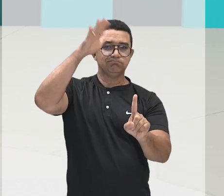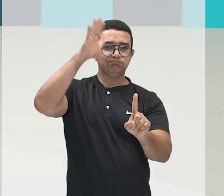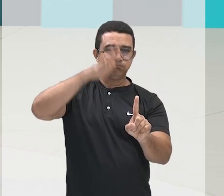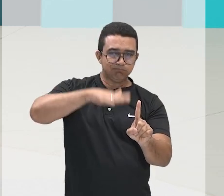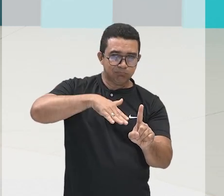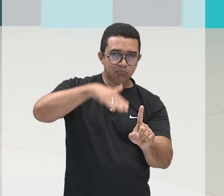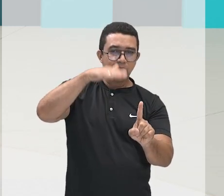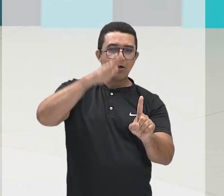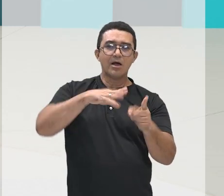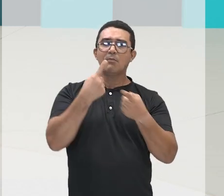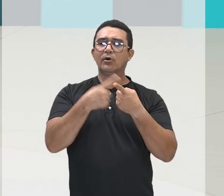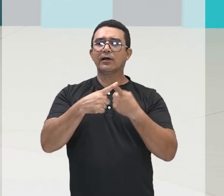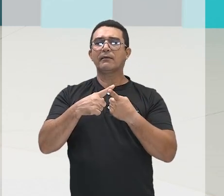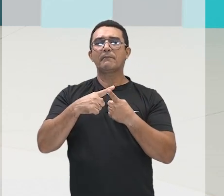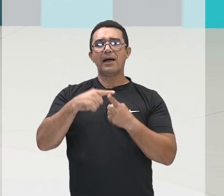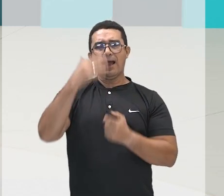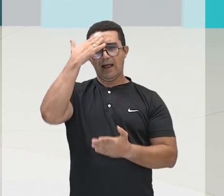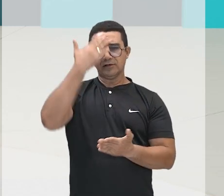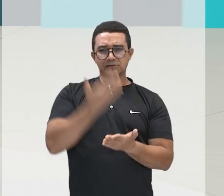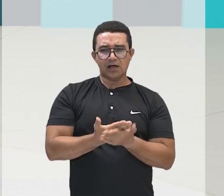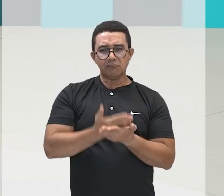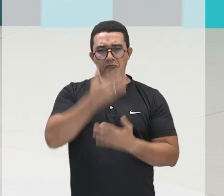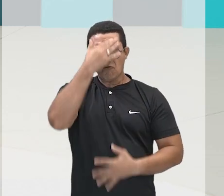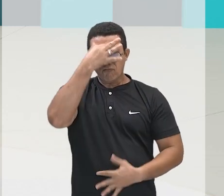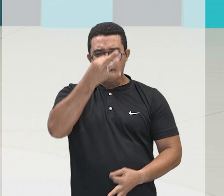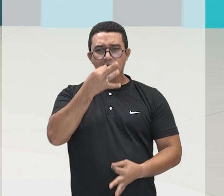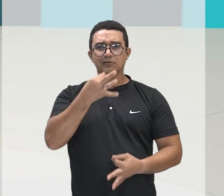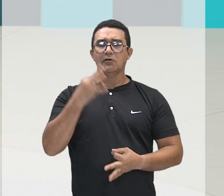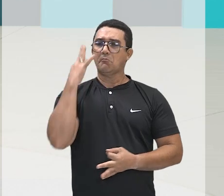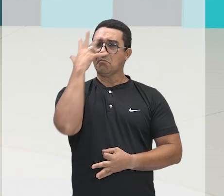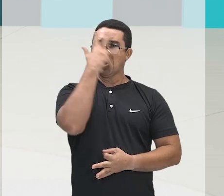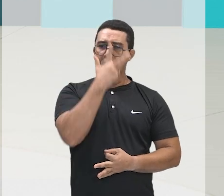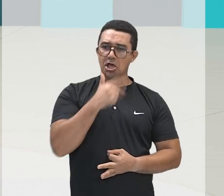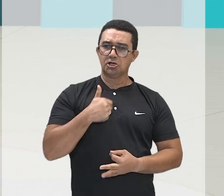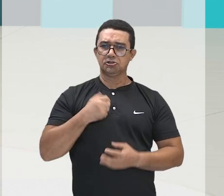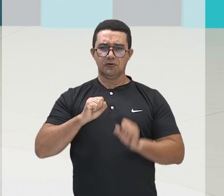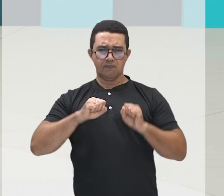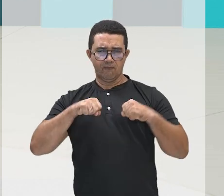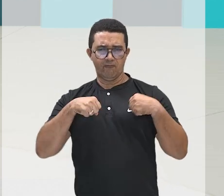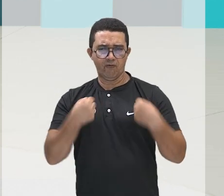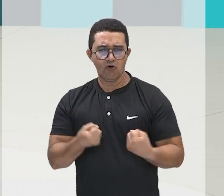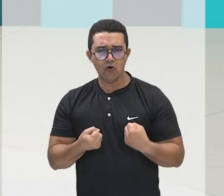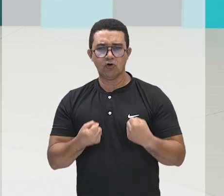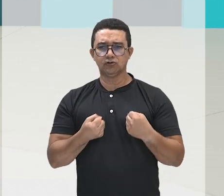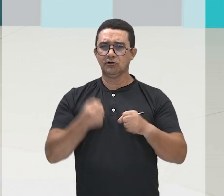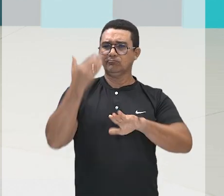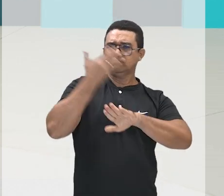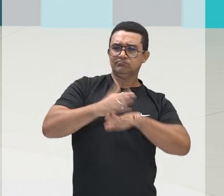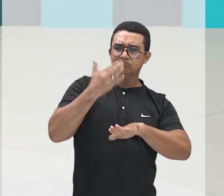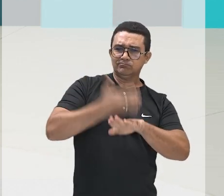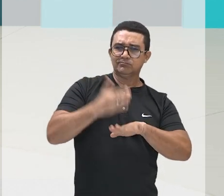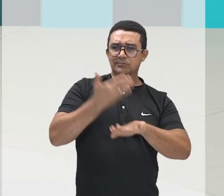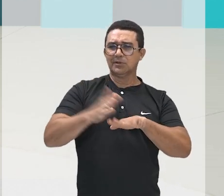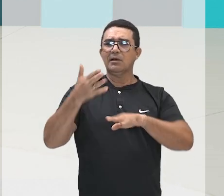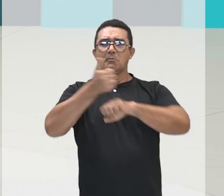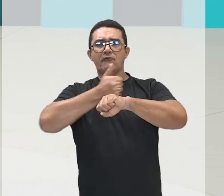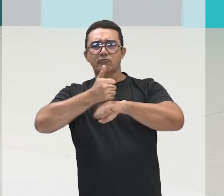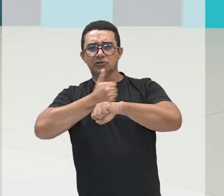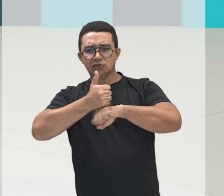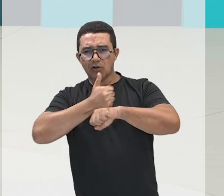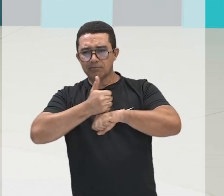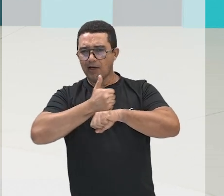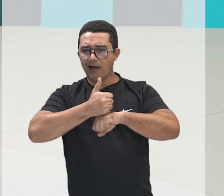acreditavam-se que a beleza, a força, as habilidades físicas, as habilidades profissionais,